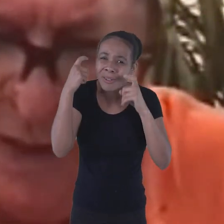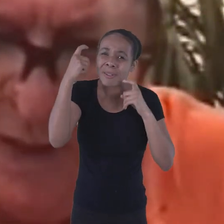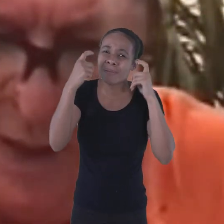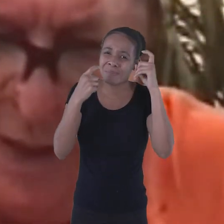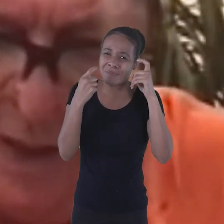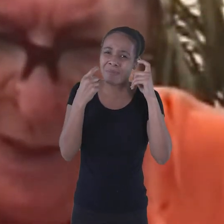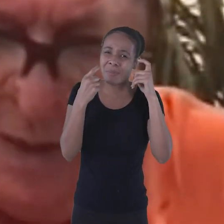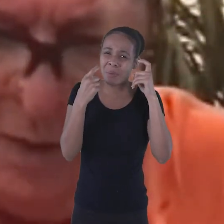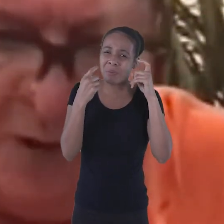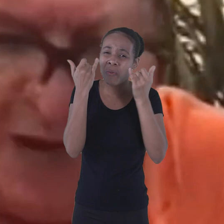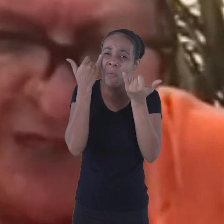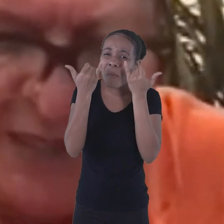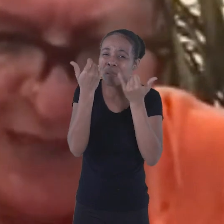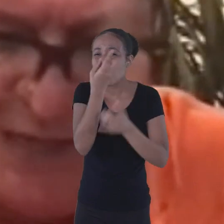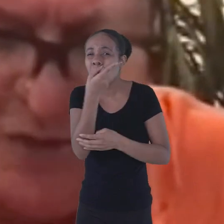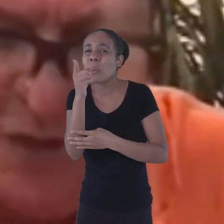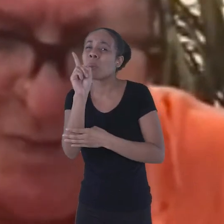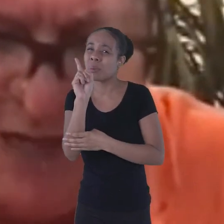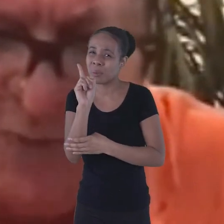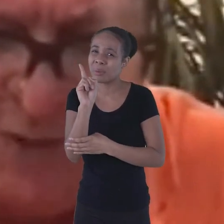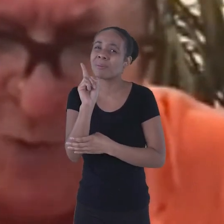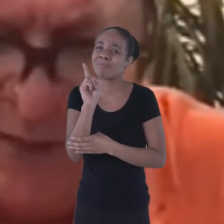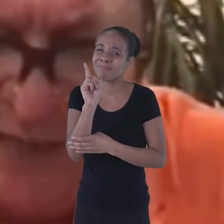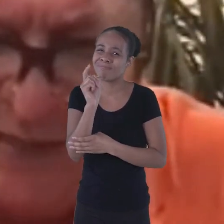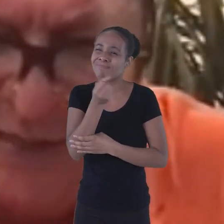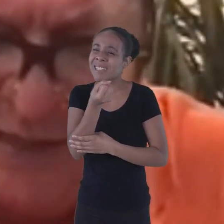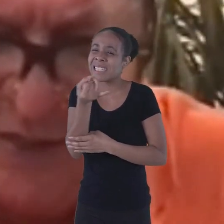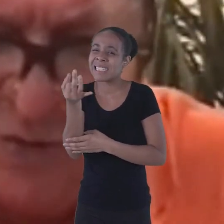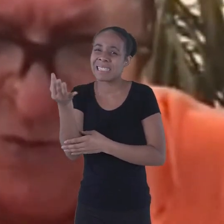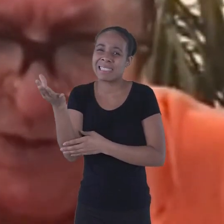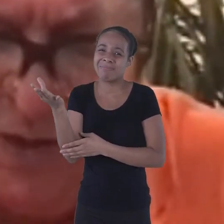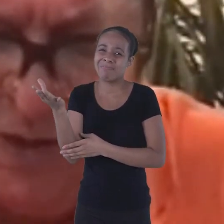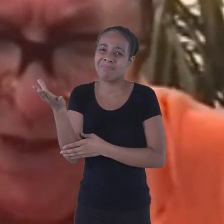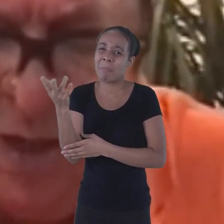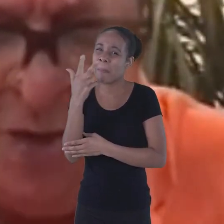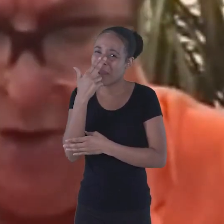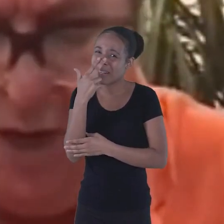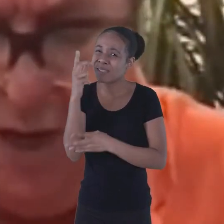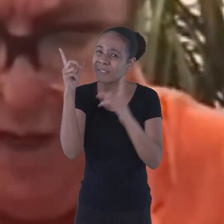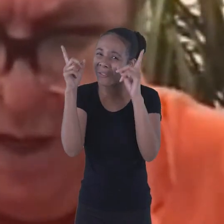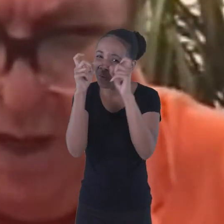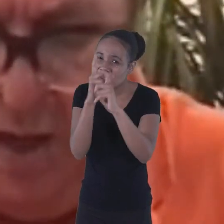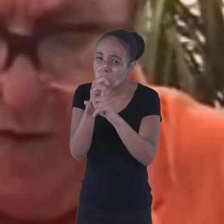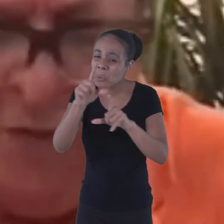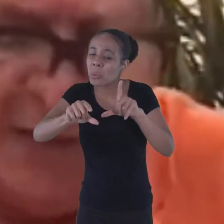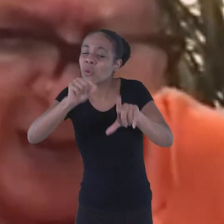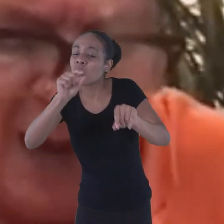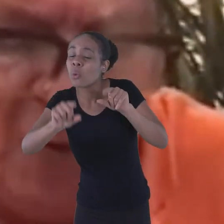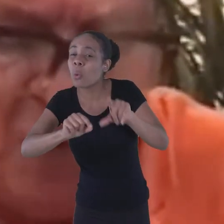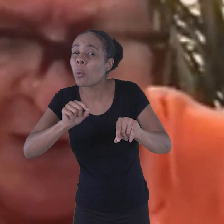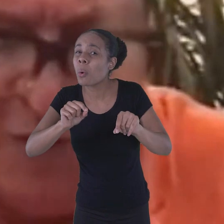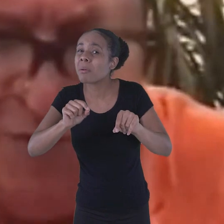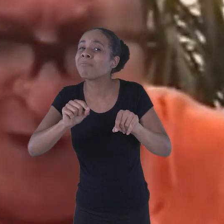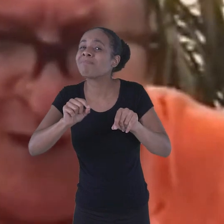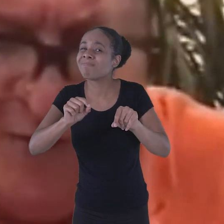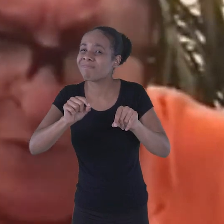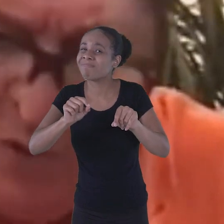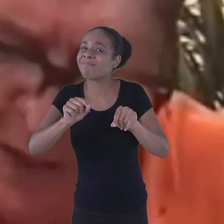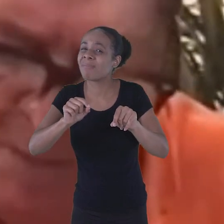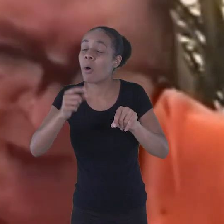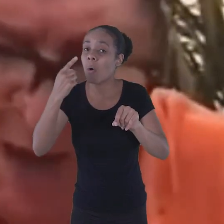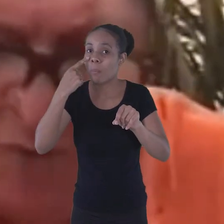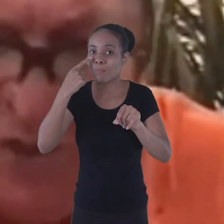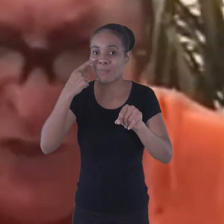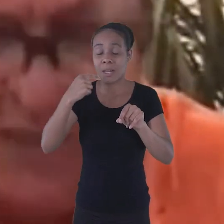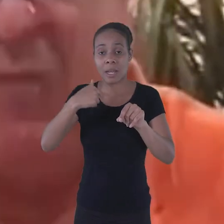notícias. Não acha que está cedo demais para tomar certas decisões? Olha, eu vou dizer algo que talvez,